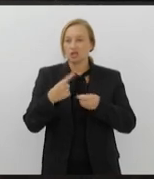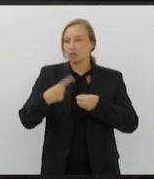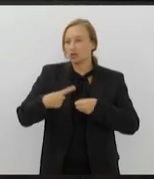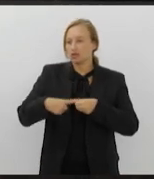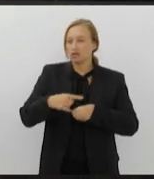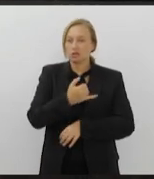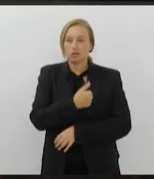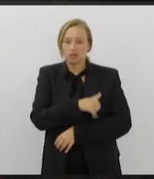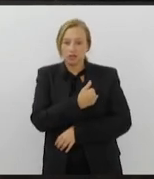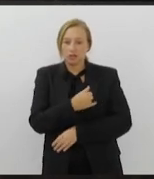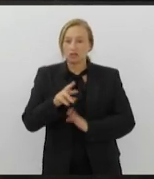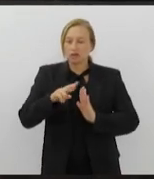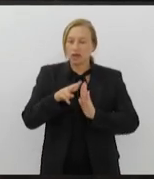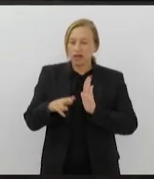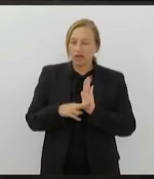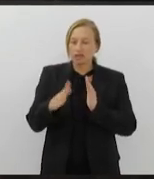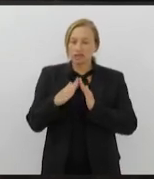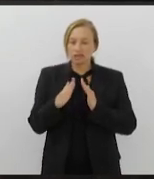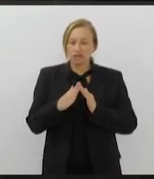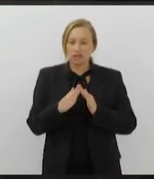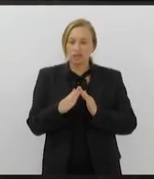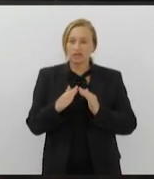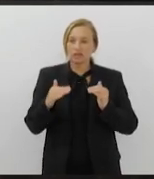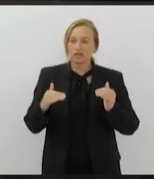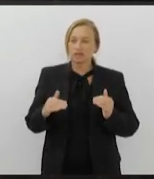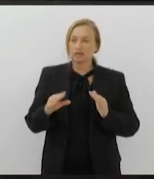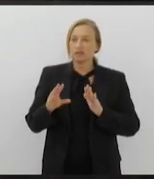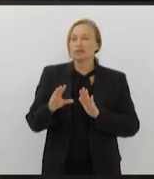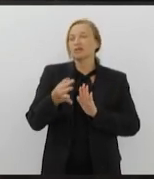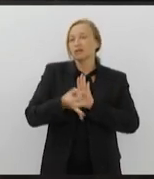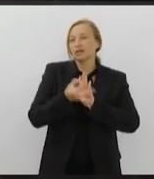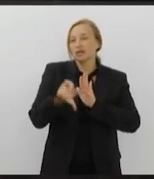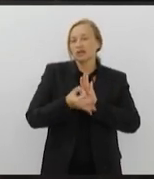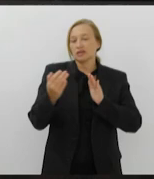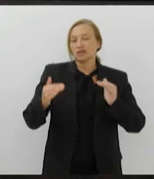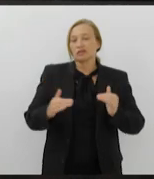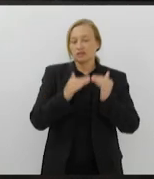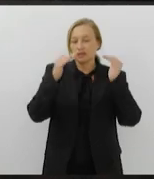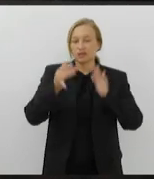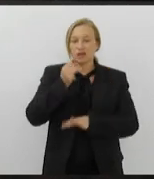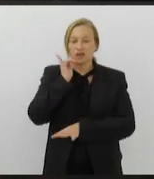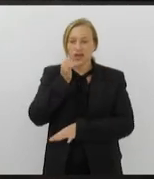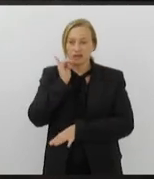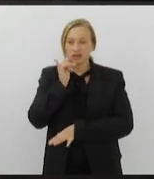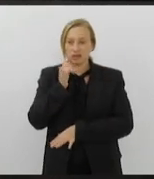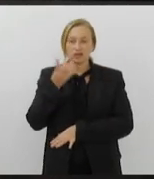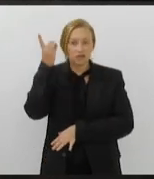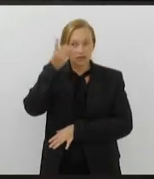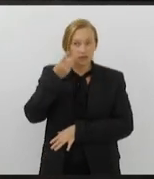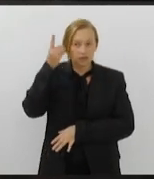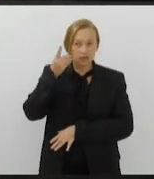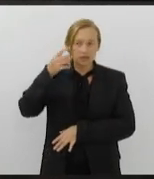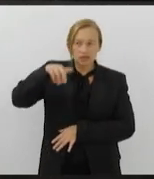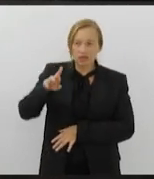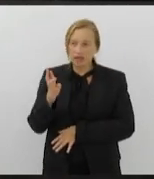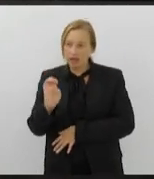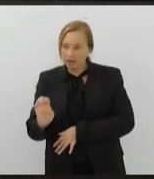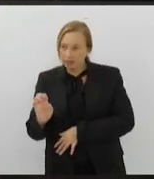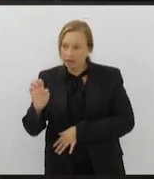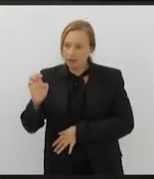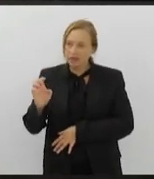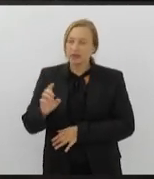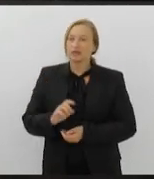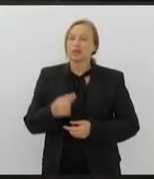da Comissão de Normas Internas e Proposições Externas, favorável à relatoria do deputado Guilherme De Laroli.